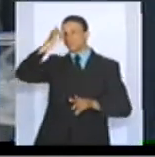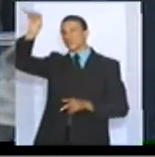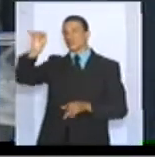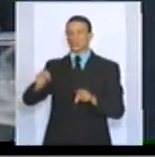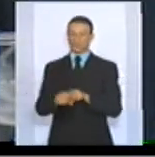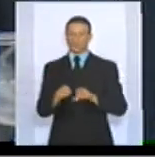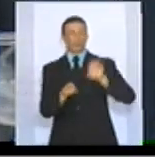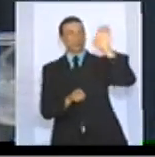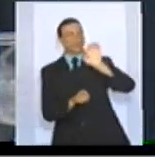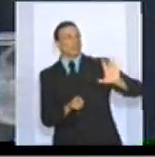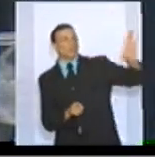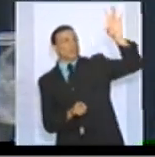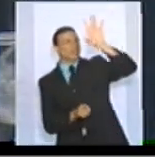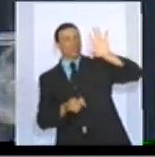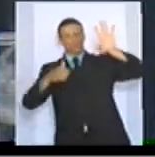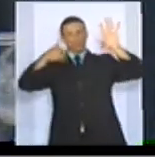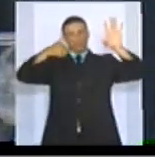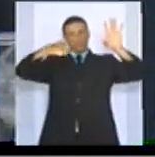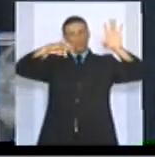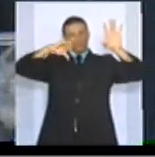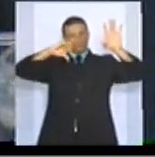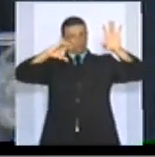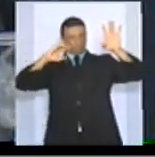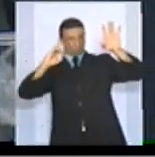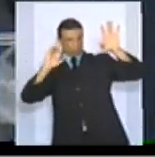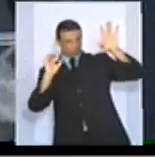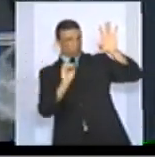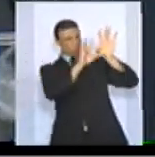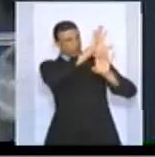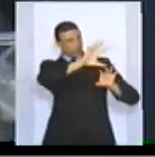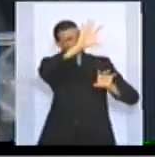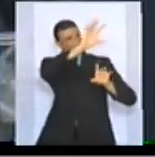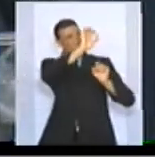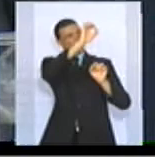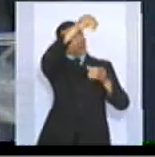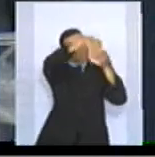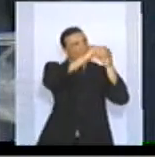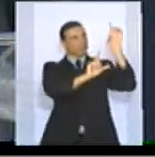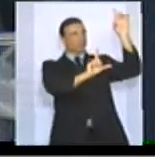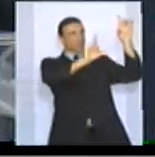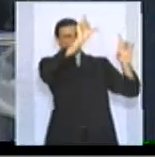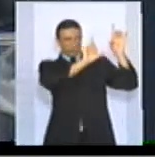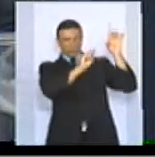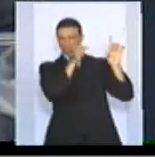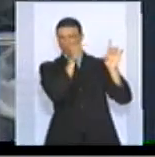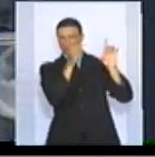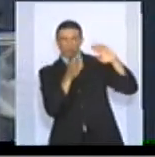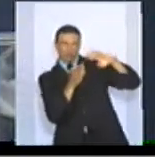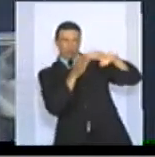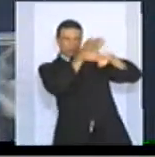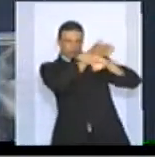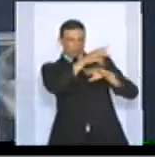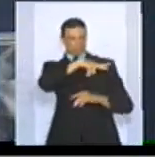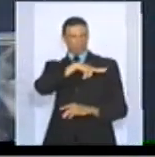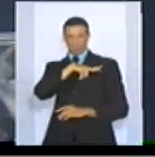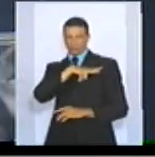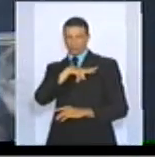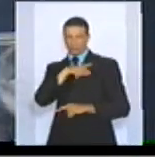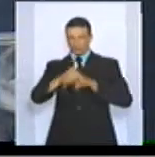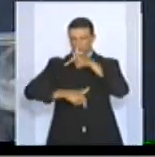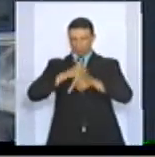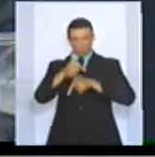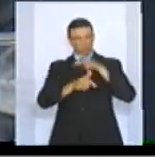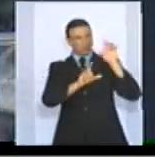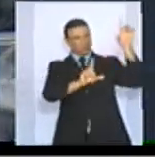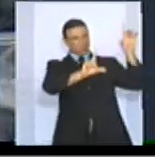década de 90, no rastro do processo de abertura das televisões para a entrada no serviço privado, da transformação da